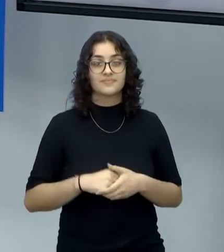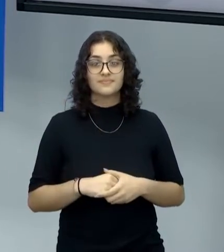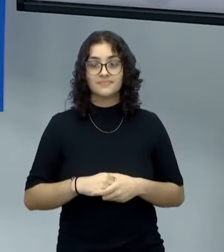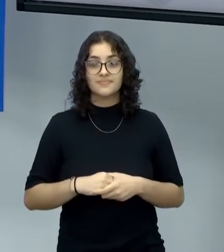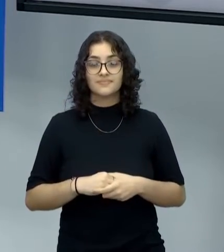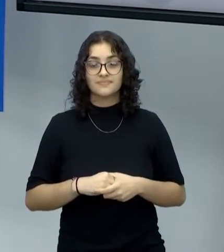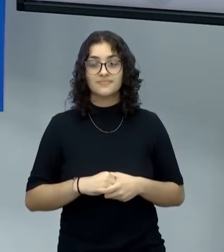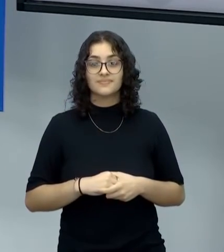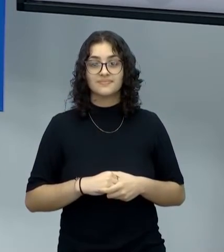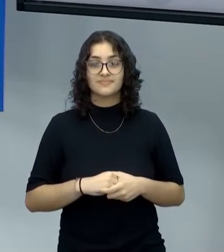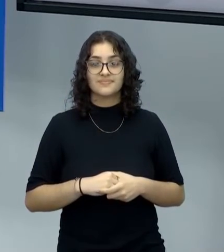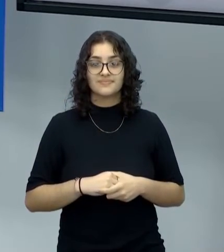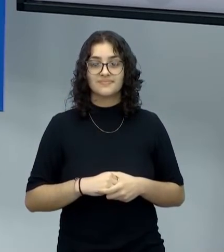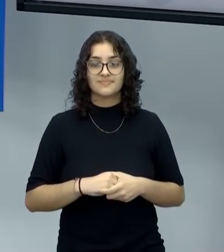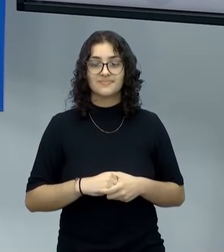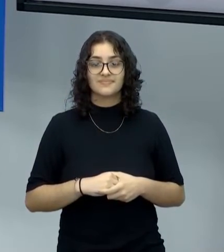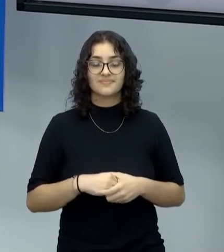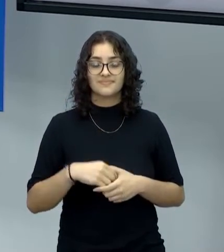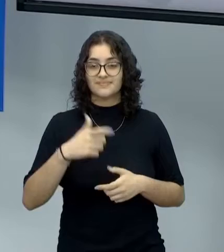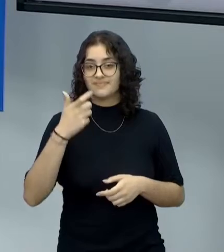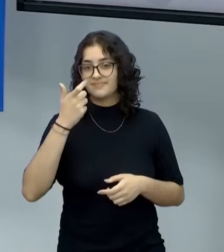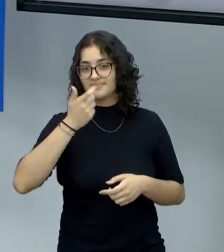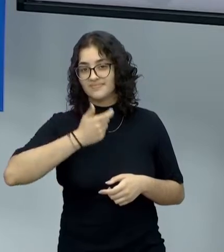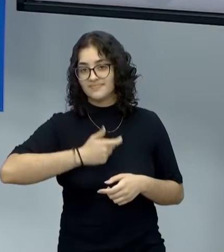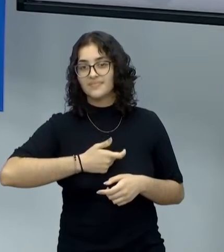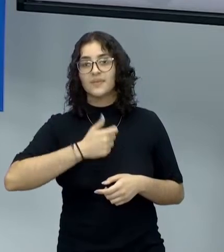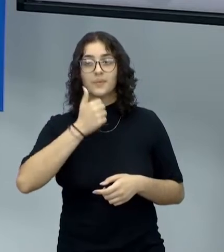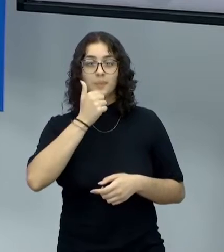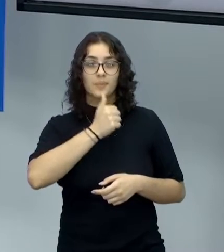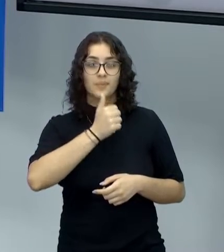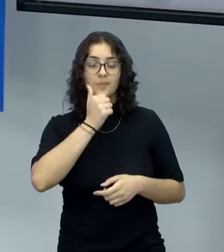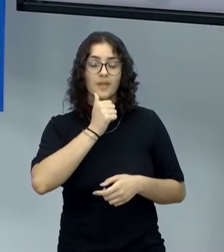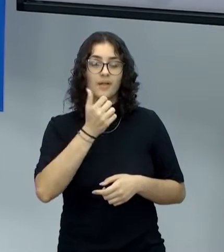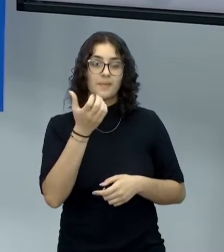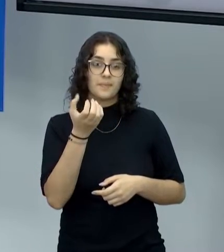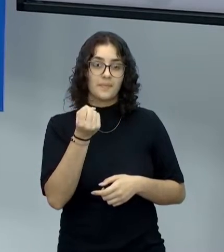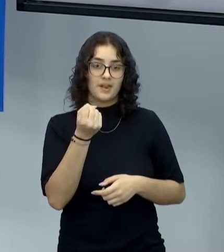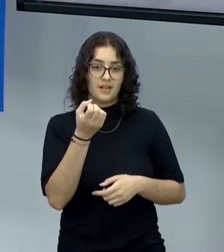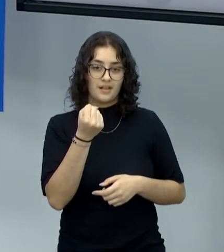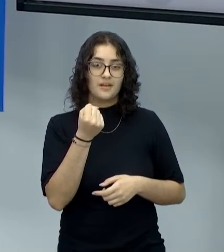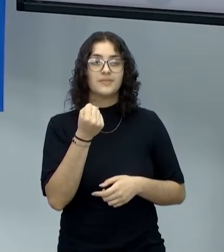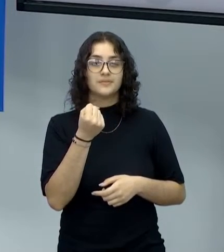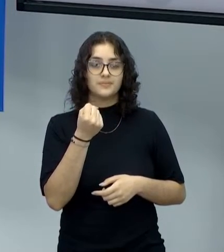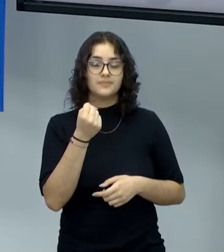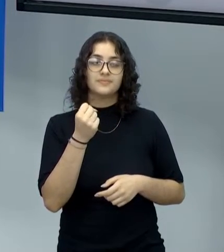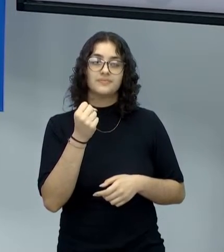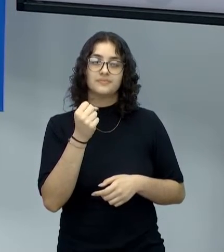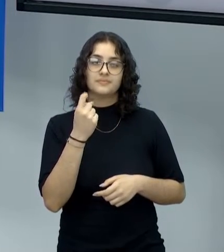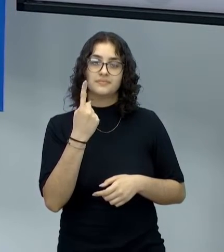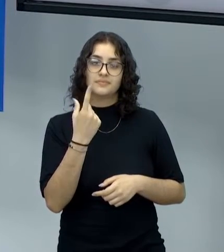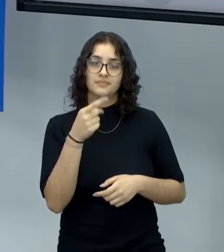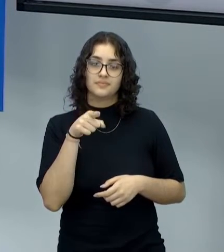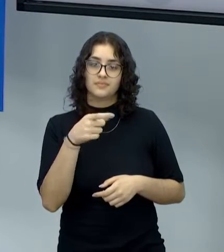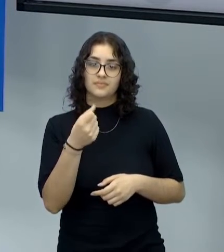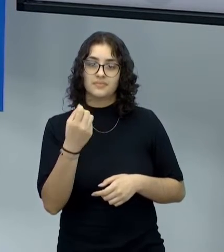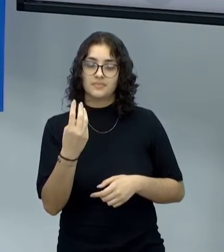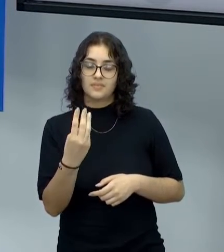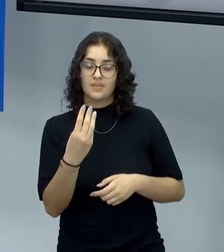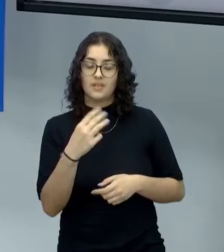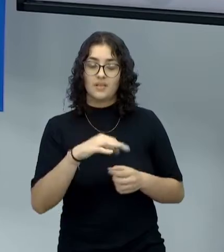autodescrição. Né? Eu sou uma mulher branca, bem branca, 1,63 de altura, olhos e